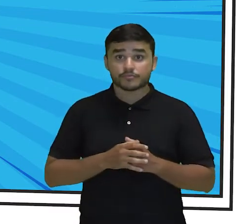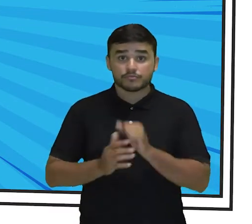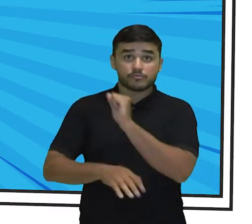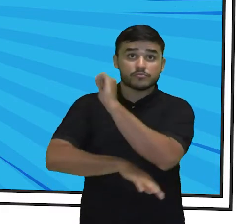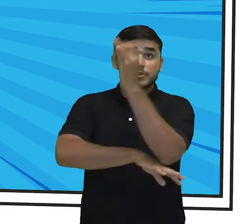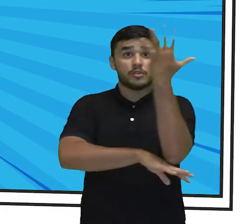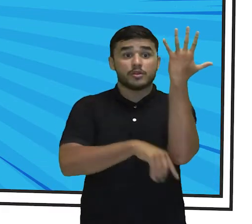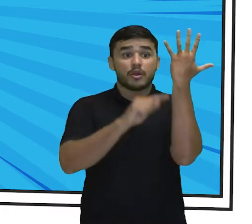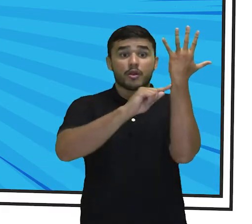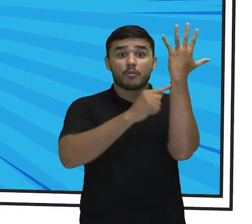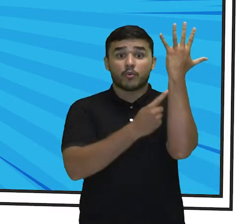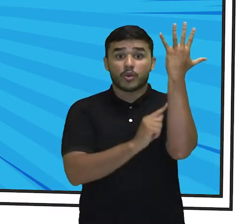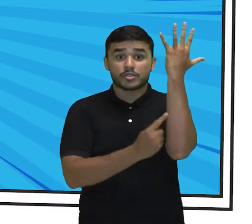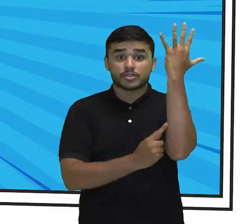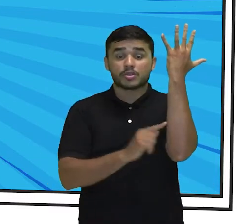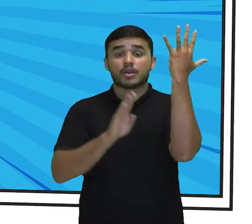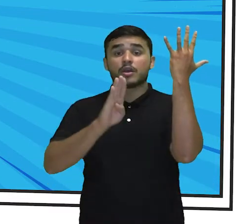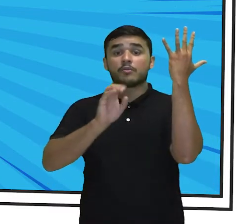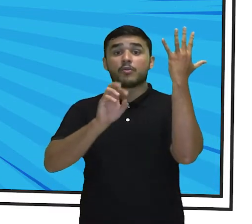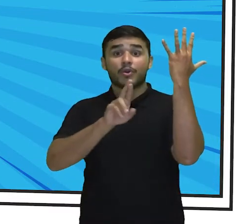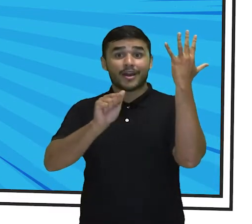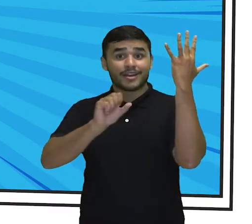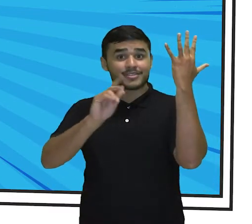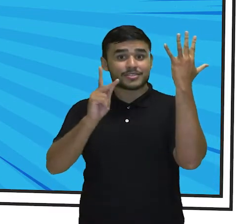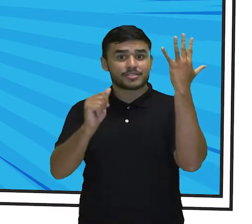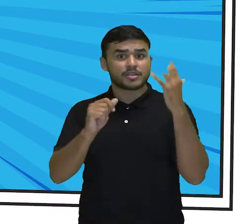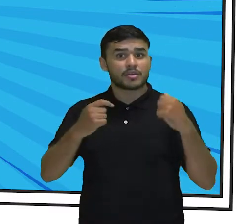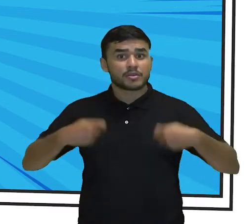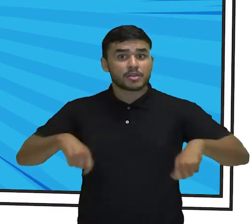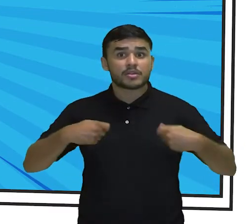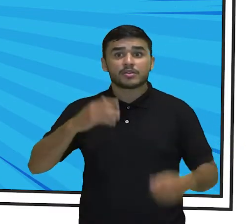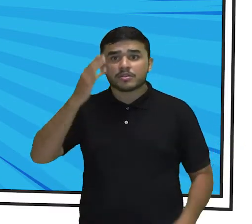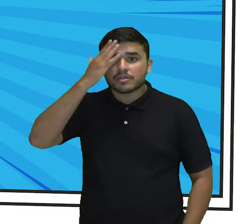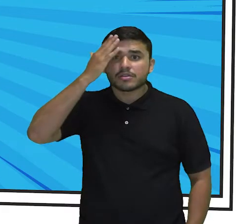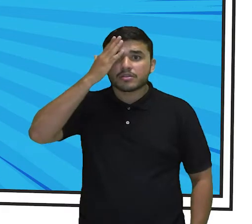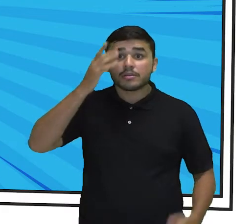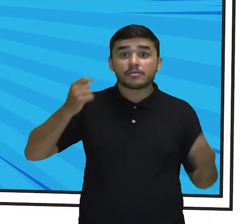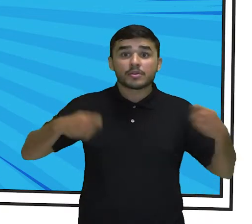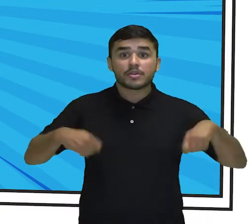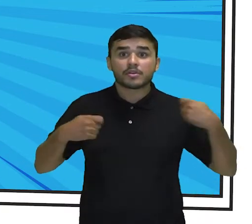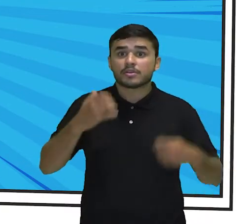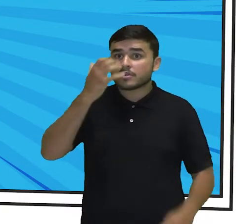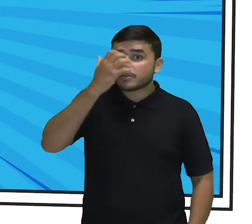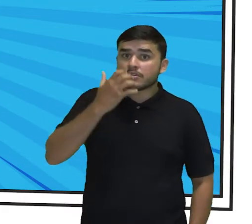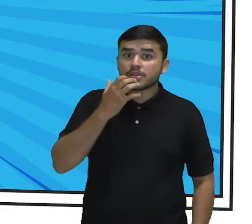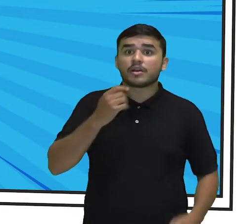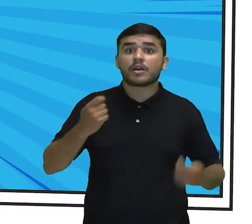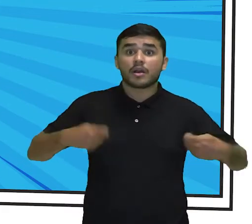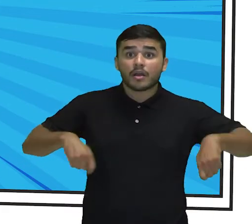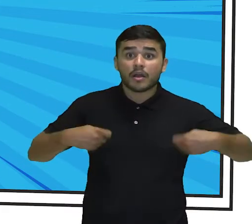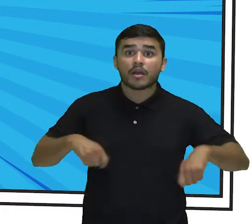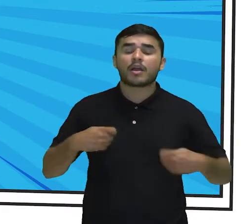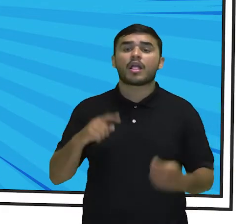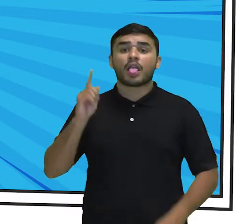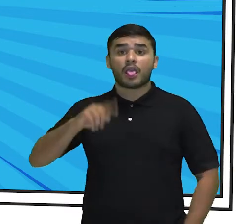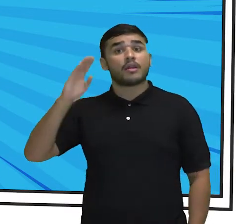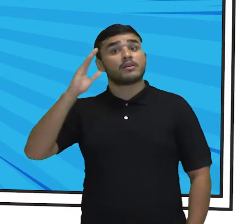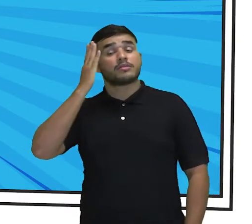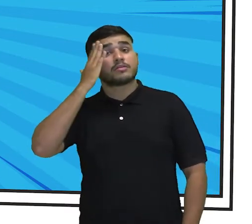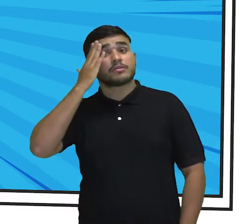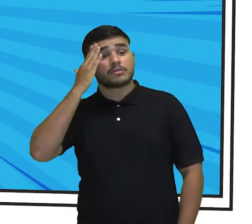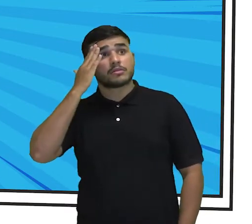isso? Não. Tudo é produzido pela necessidade de mercado. O mercado quer, o Brasil produz. O mercado quer, o Brasil